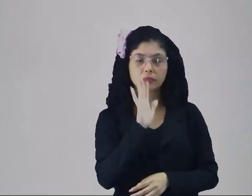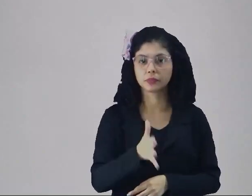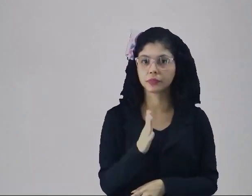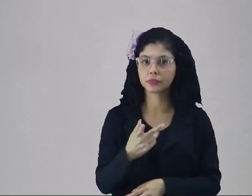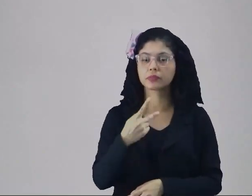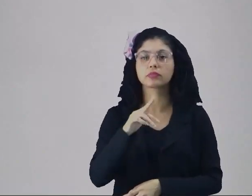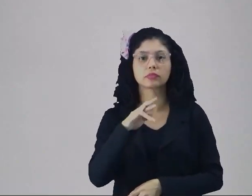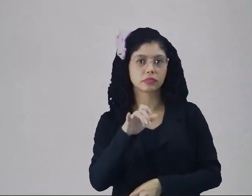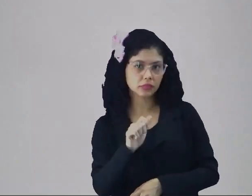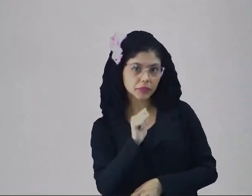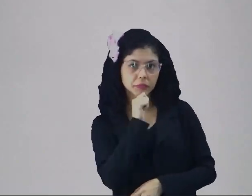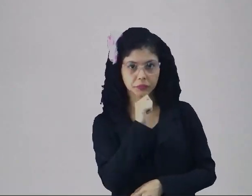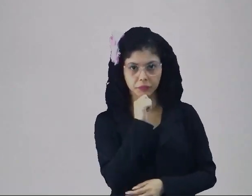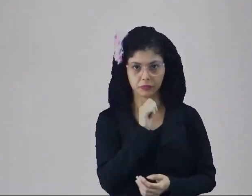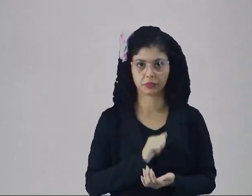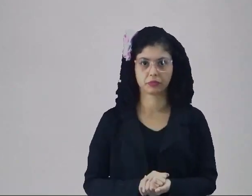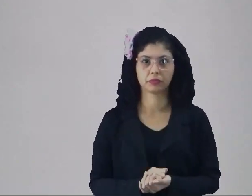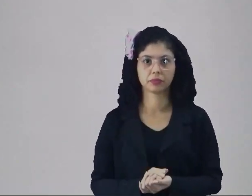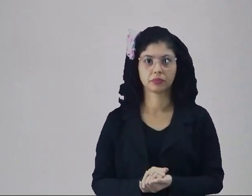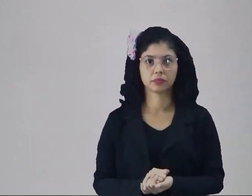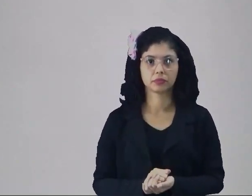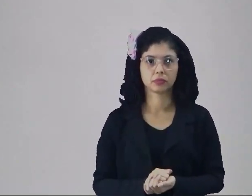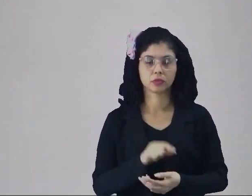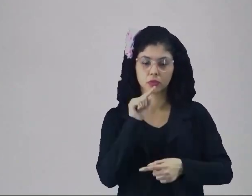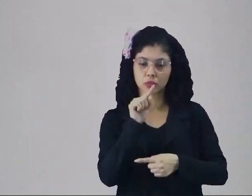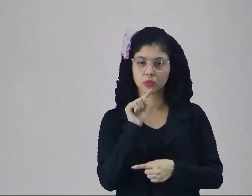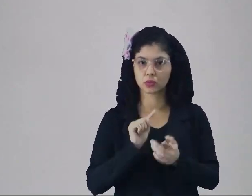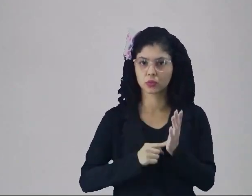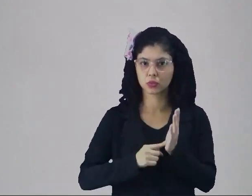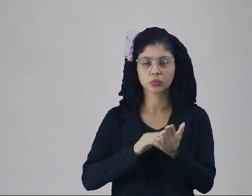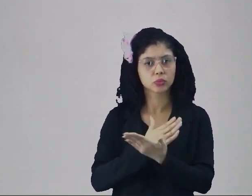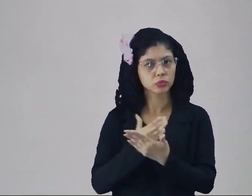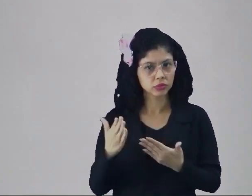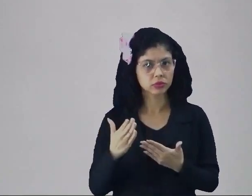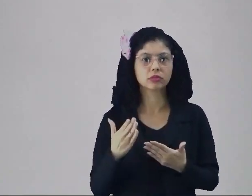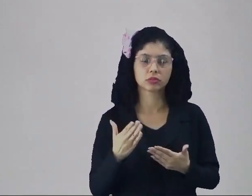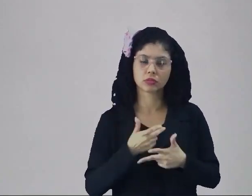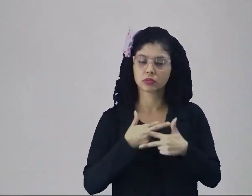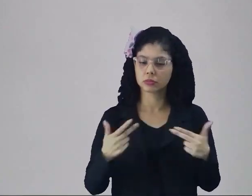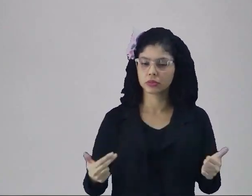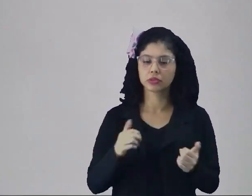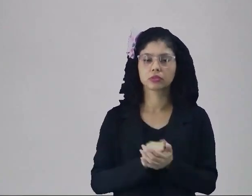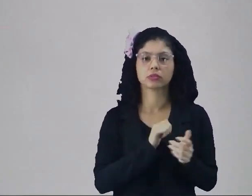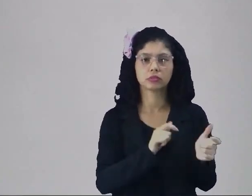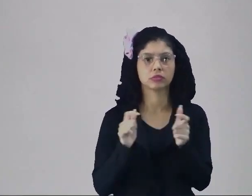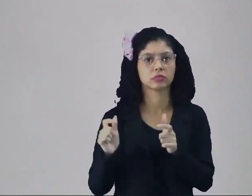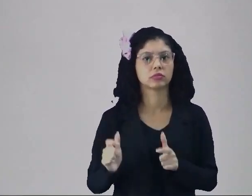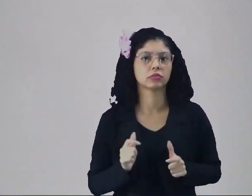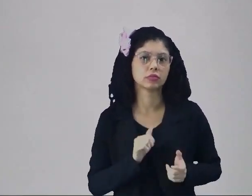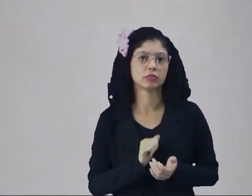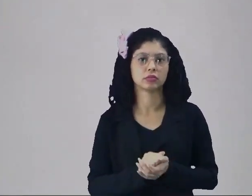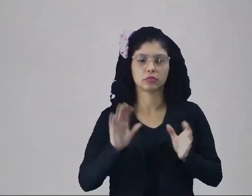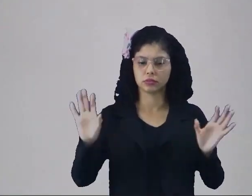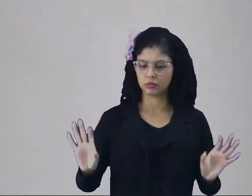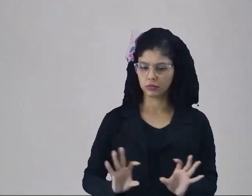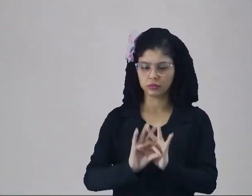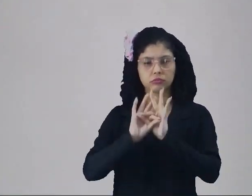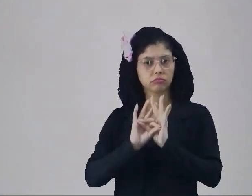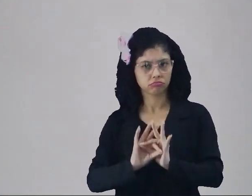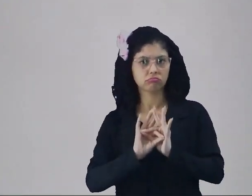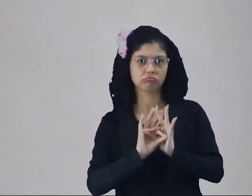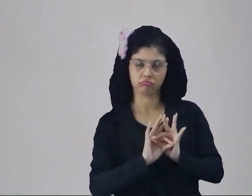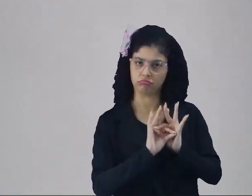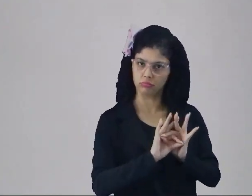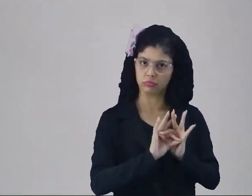a potencial, ele vai trabalhar com os pontos iniciais de um objeto no espaço, que vai ser relacionado, por